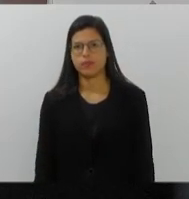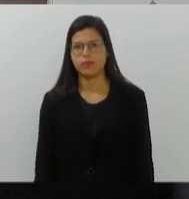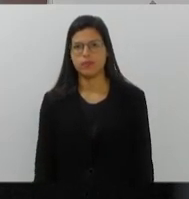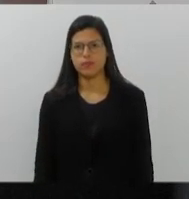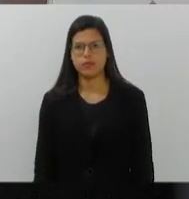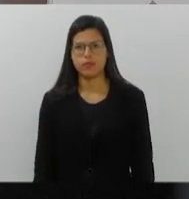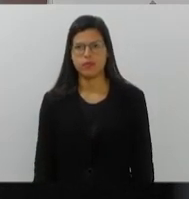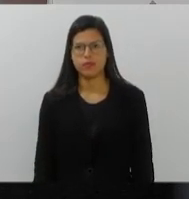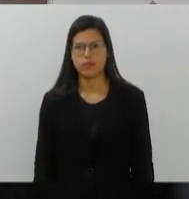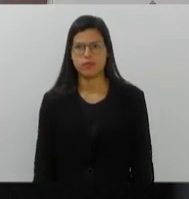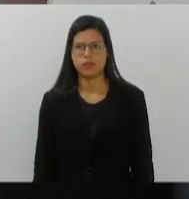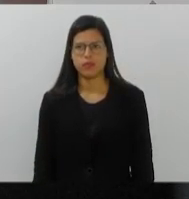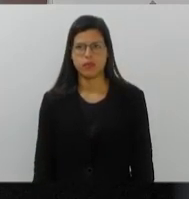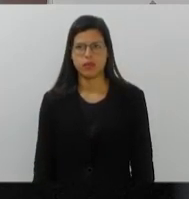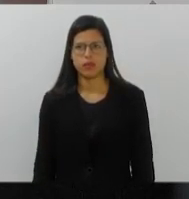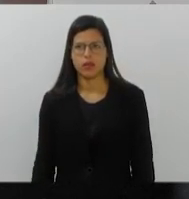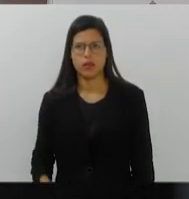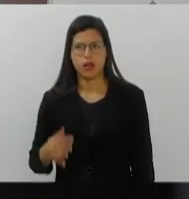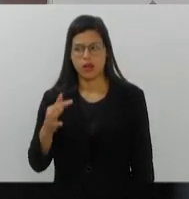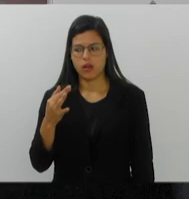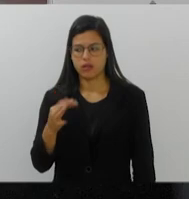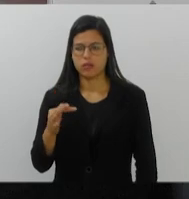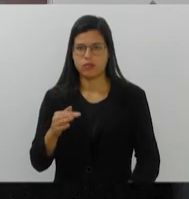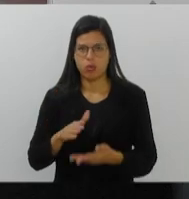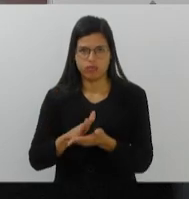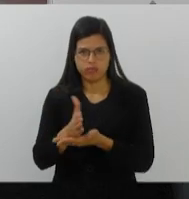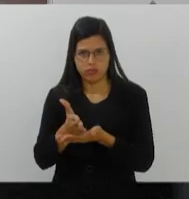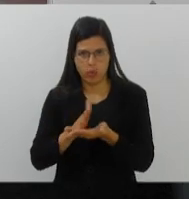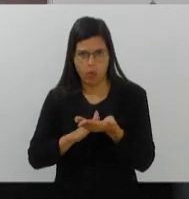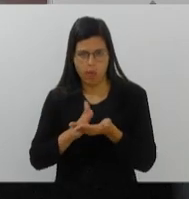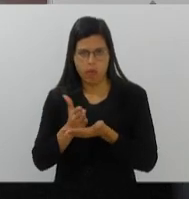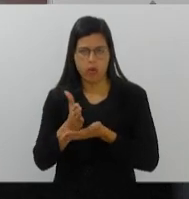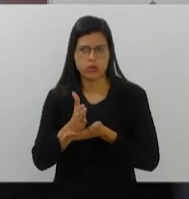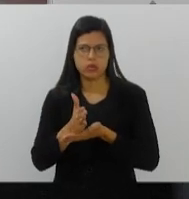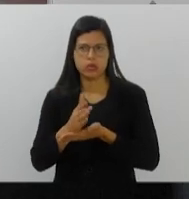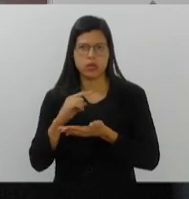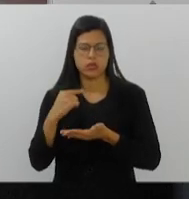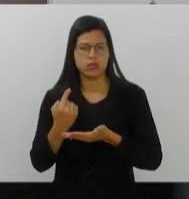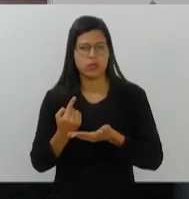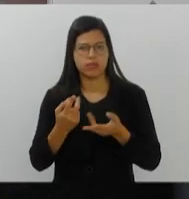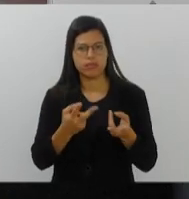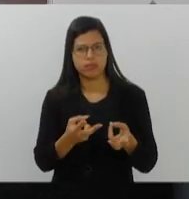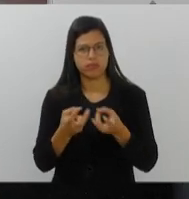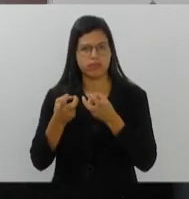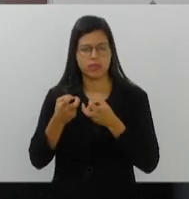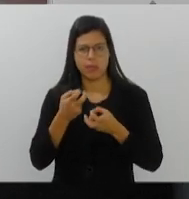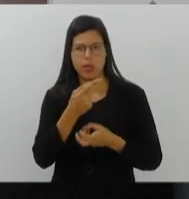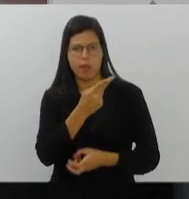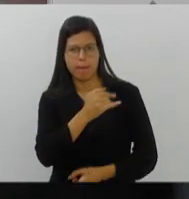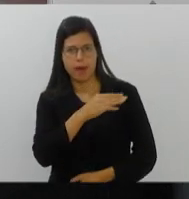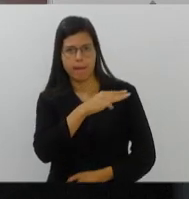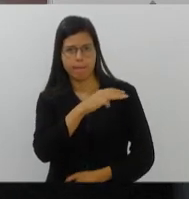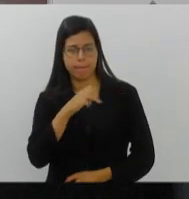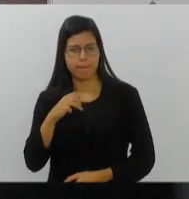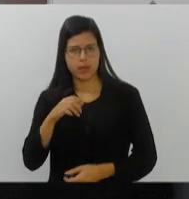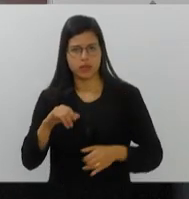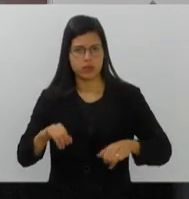ela desacomoda. E nós estamos vendo esses pais sofrerem as